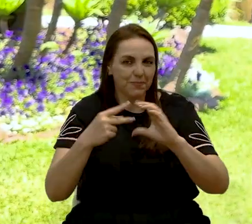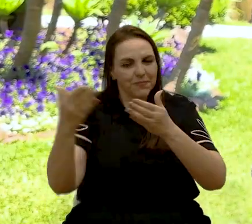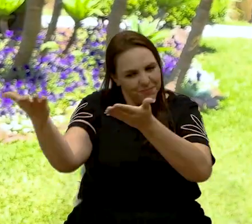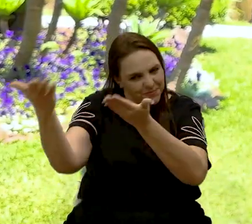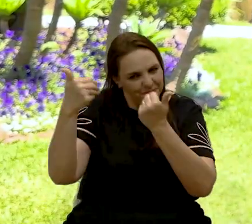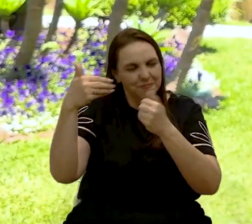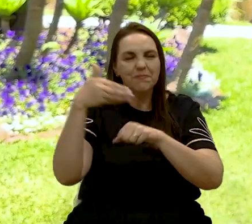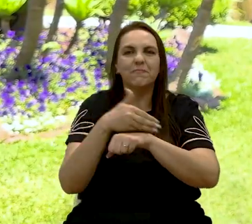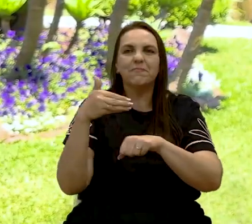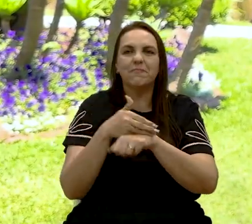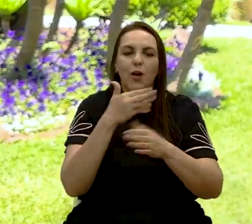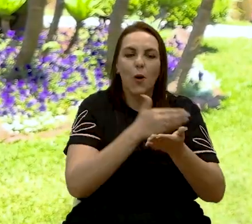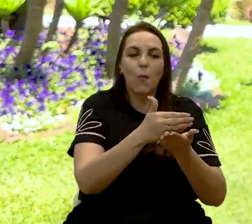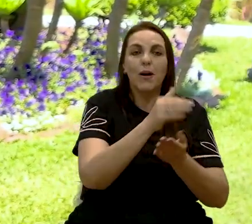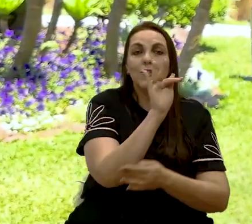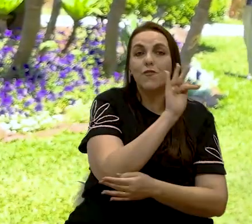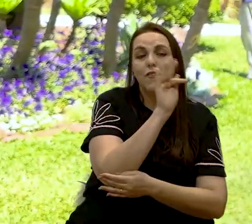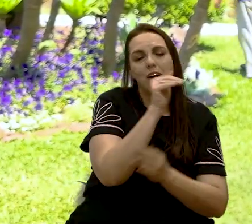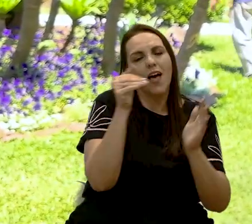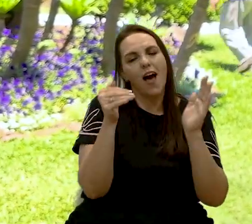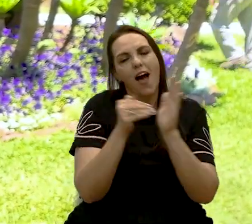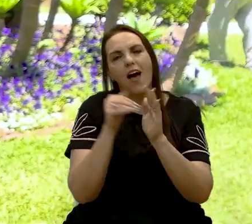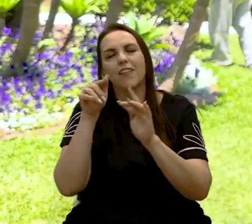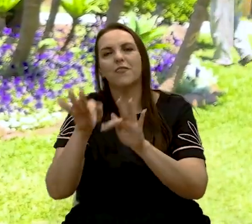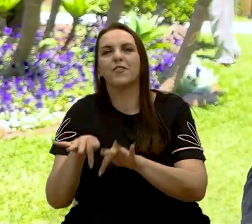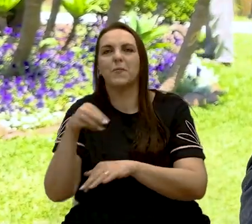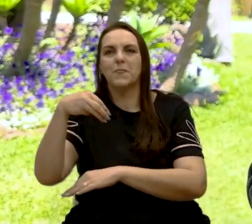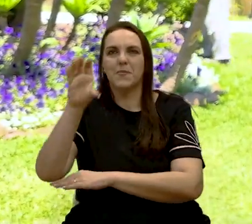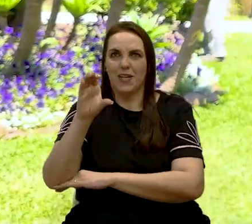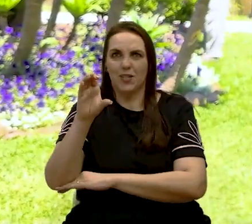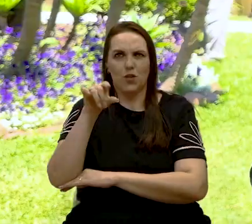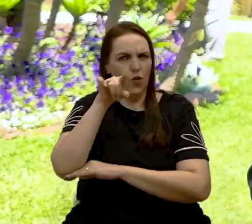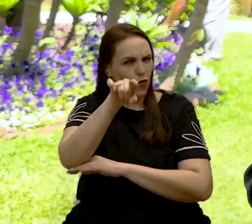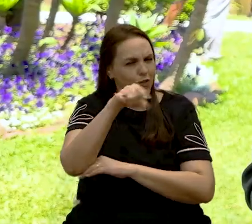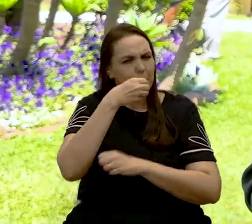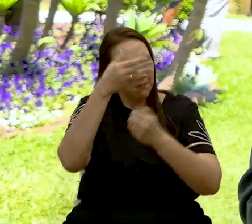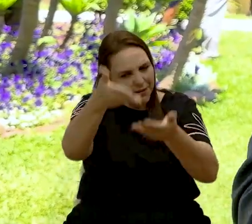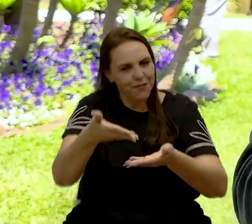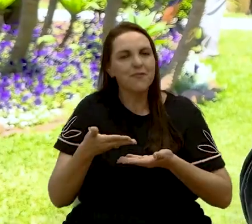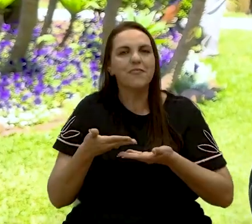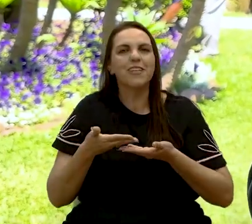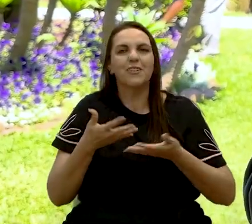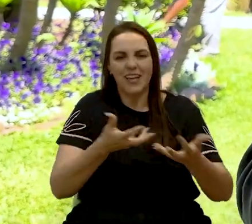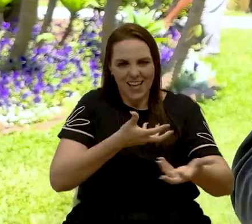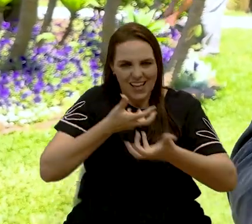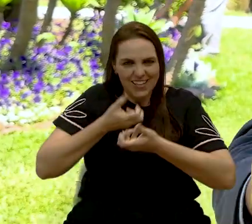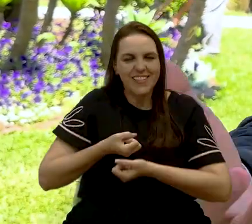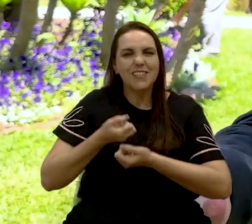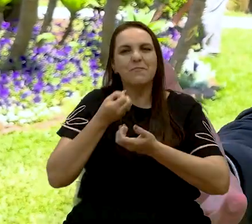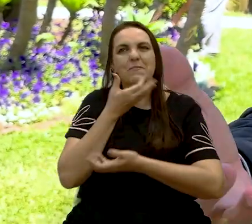venha participar da Festa da Uva, que inicia em fevereiro e acaba no mês de março. Você